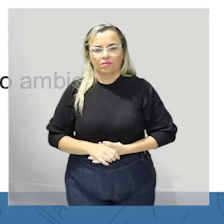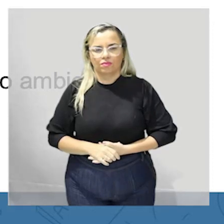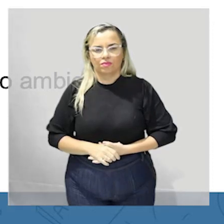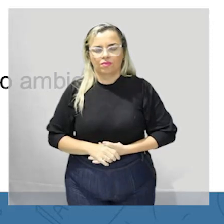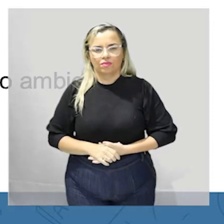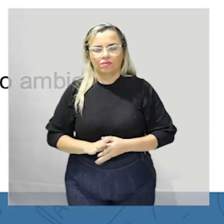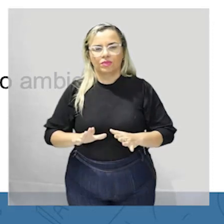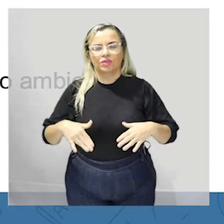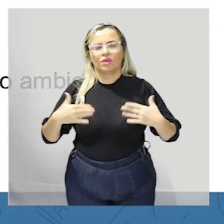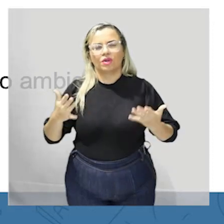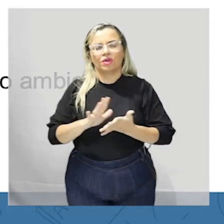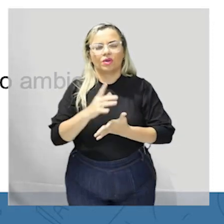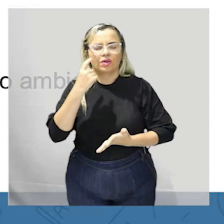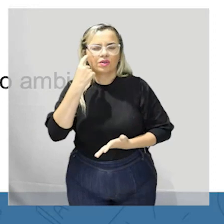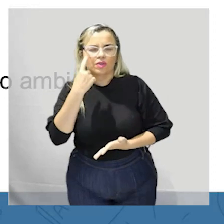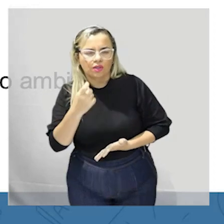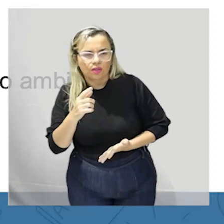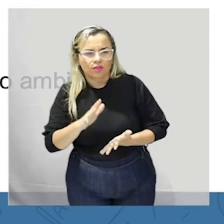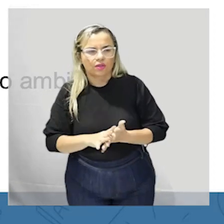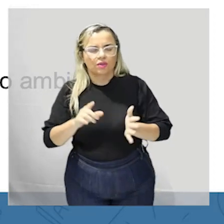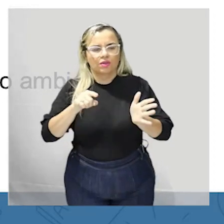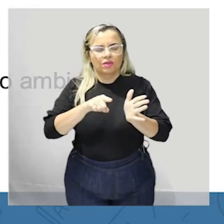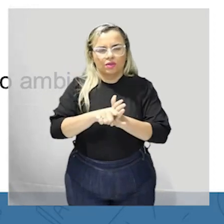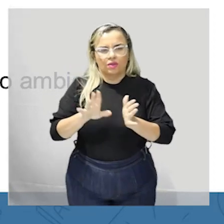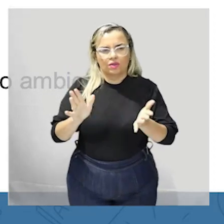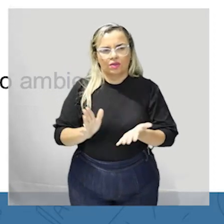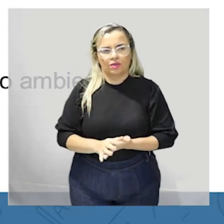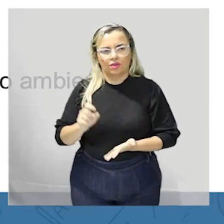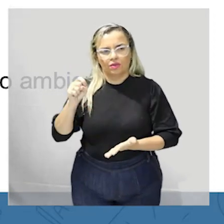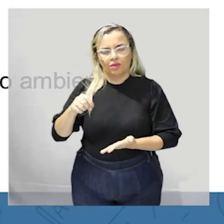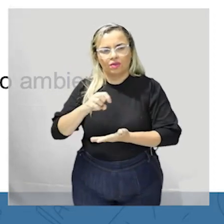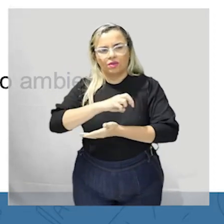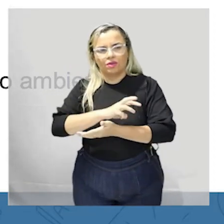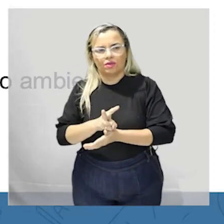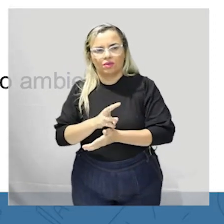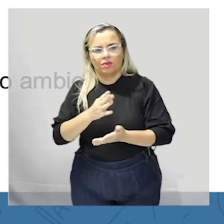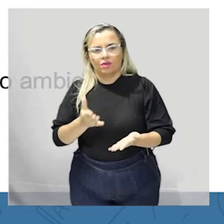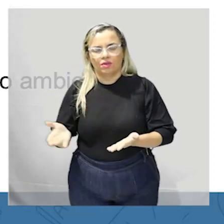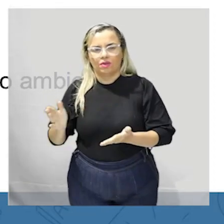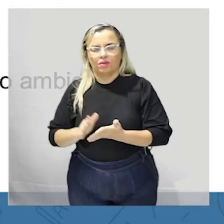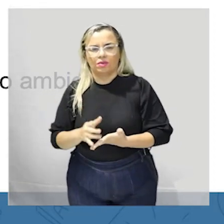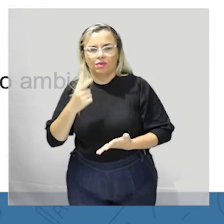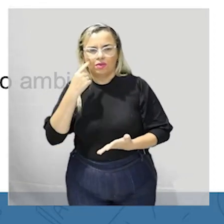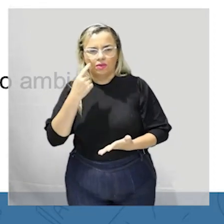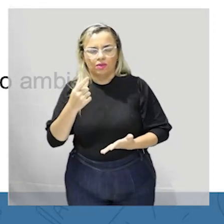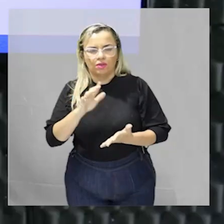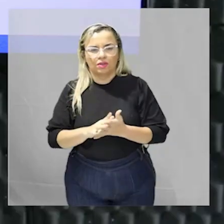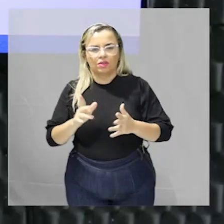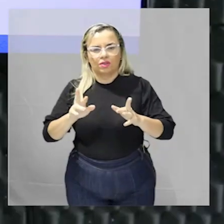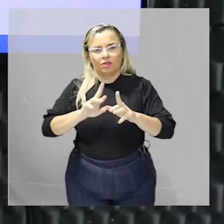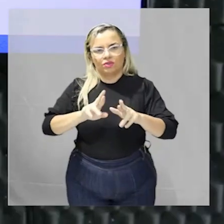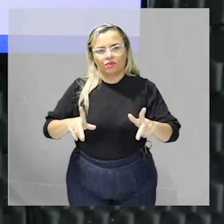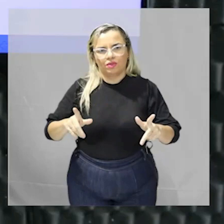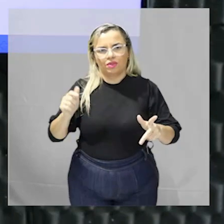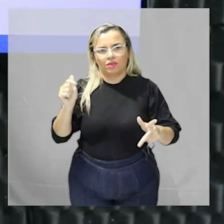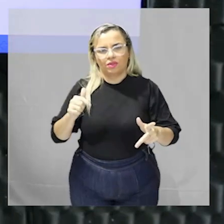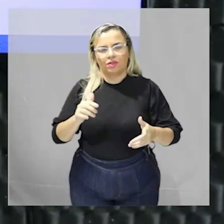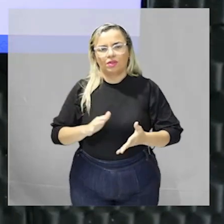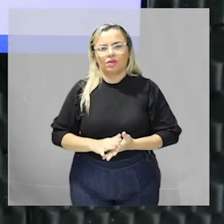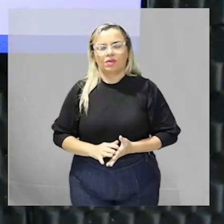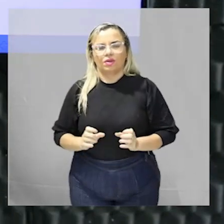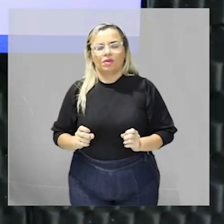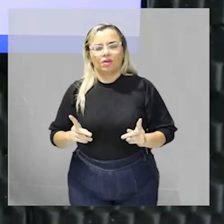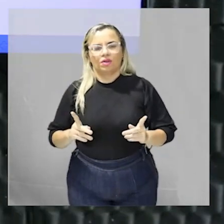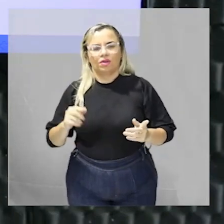o interessante dessa questão? Ela é uma questão da UEMA, ela é uma questão da UEMA. Mas observem que ela está diferente,